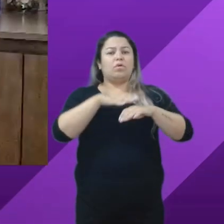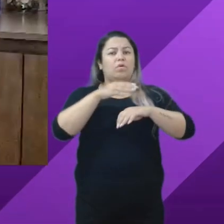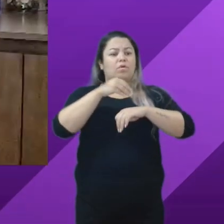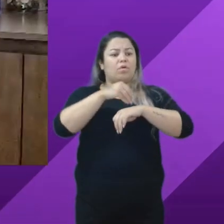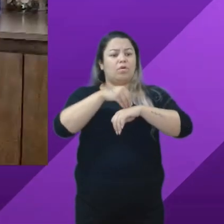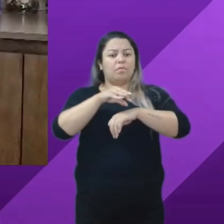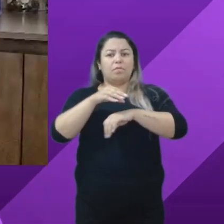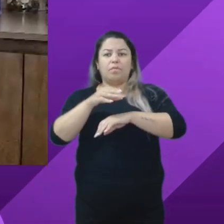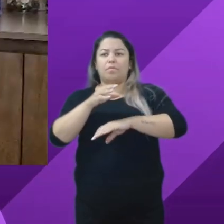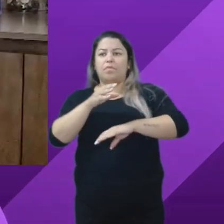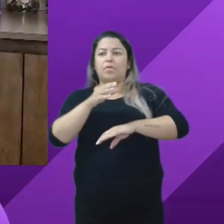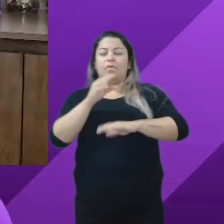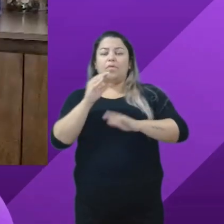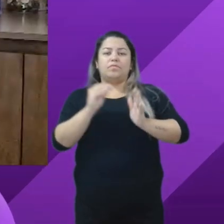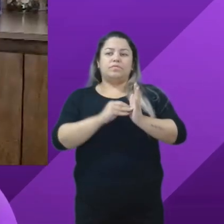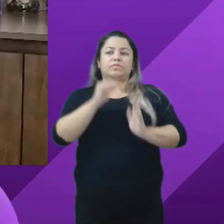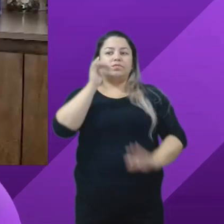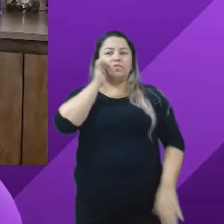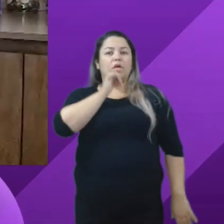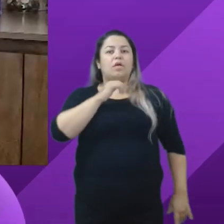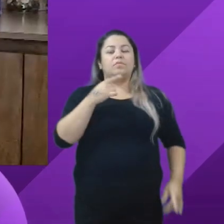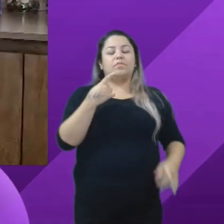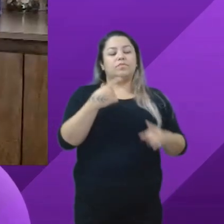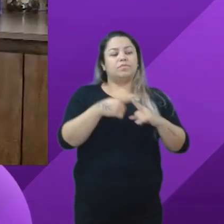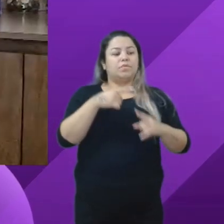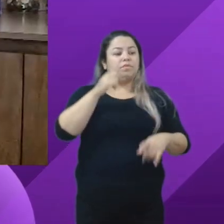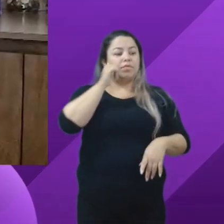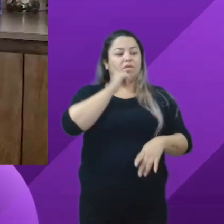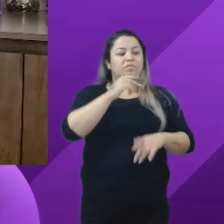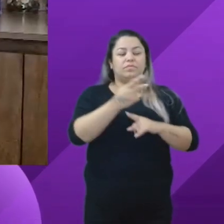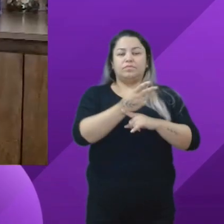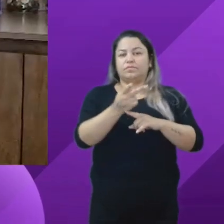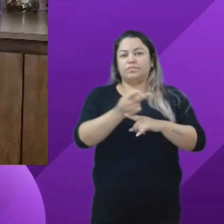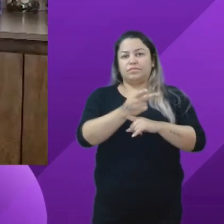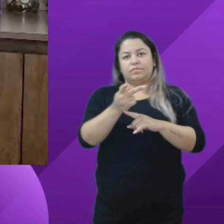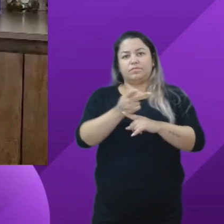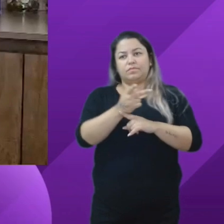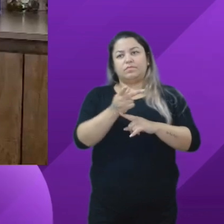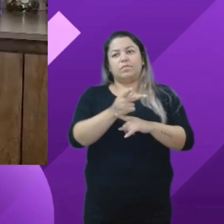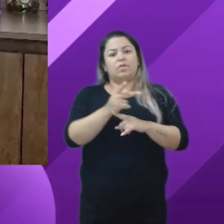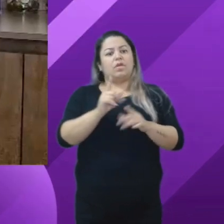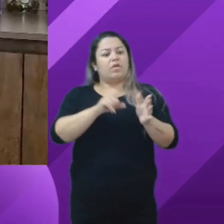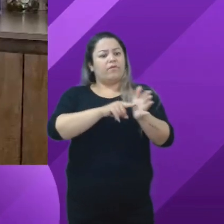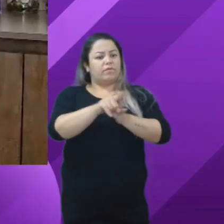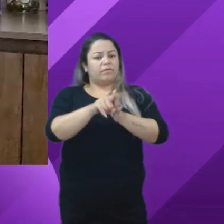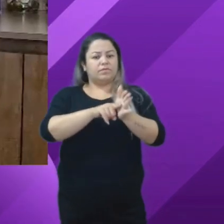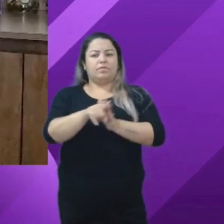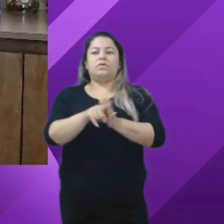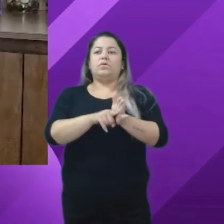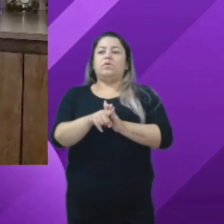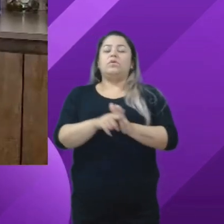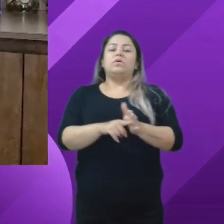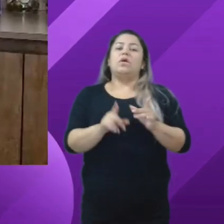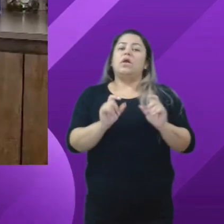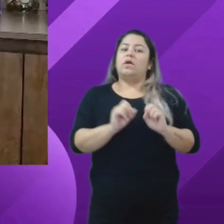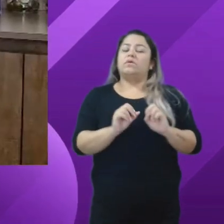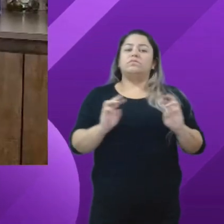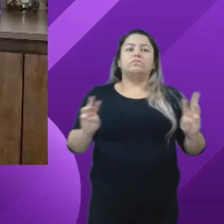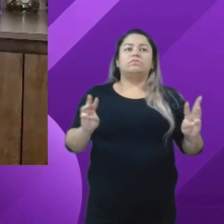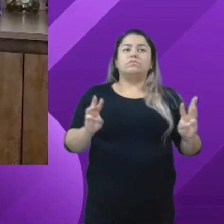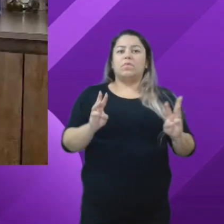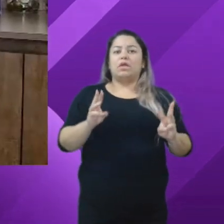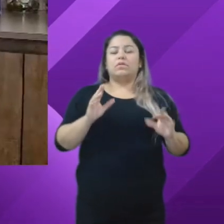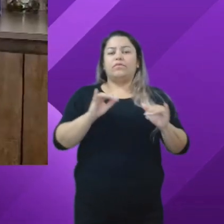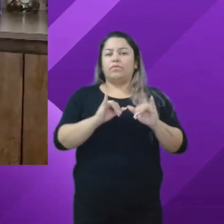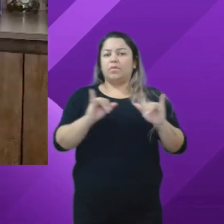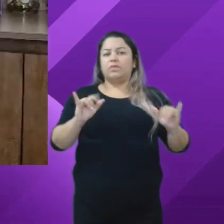desinformação? Mulheres. Porque as mulheres procuram checar, procuram saber de onde veio aquela fonte, tem mais cautela. Então,